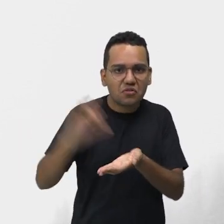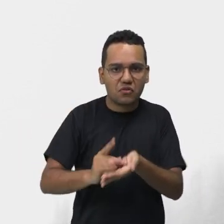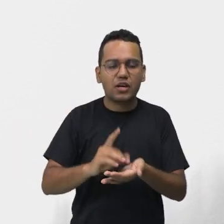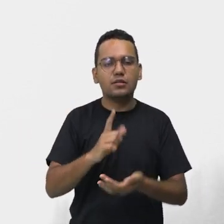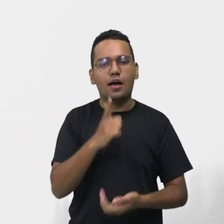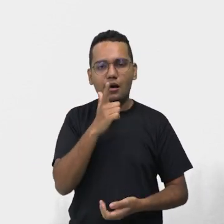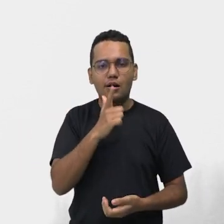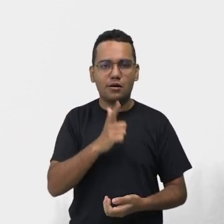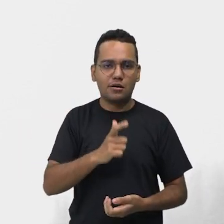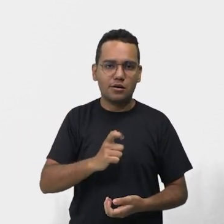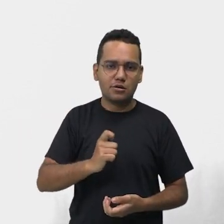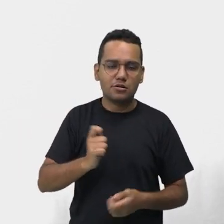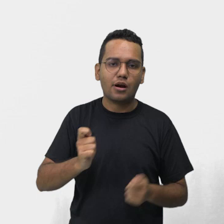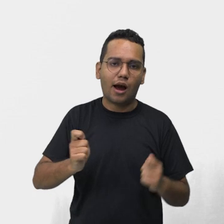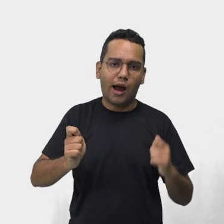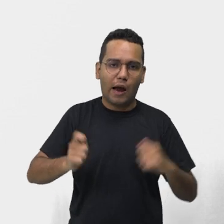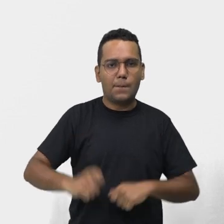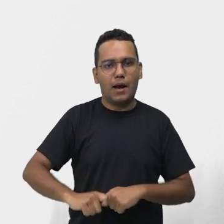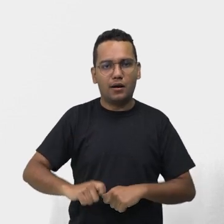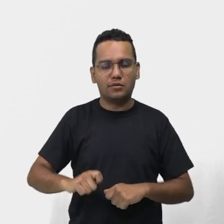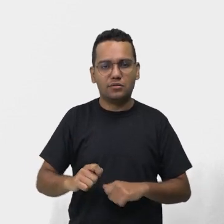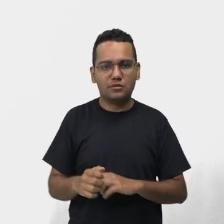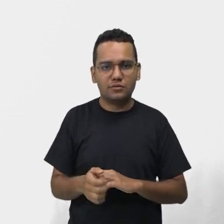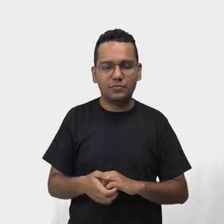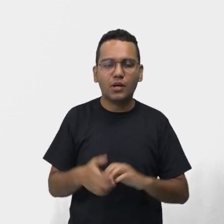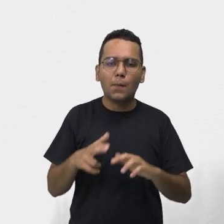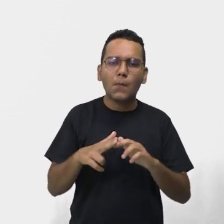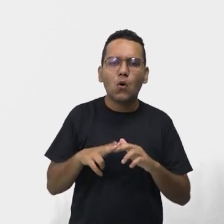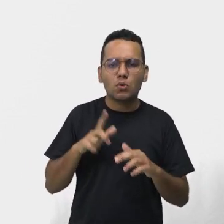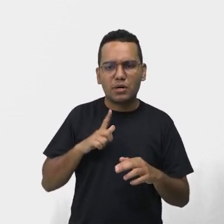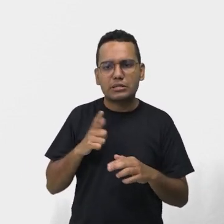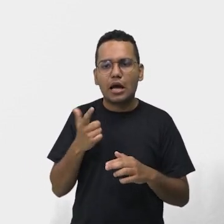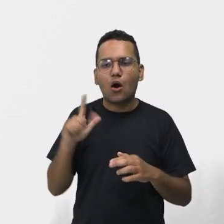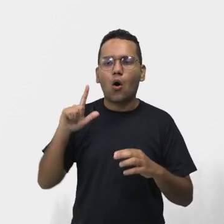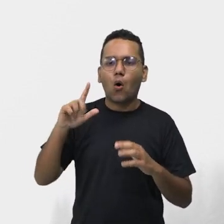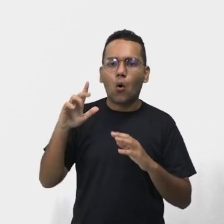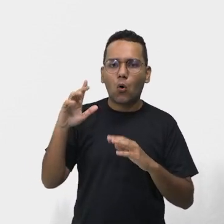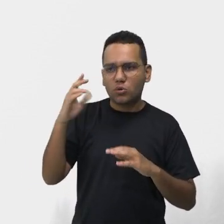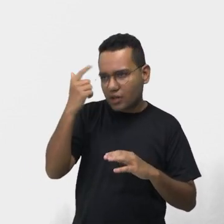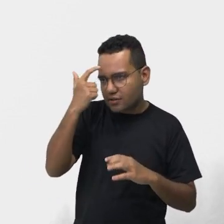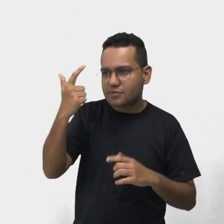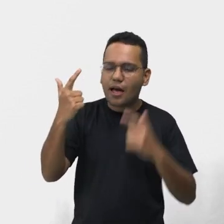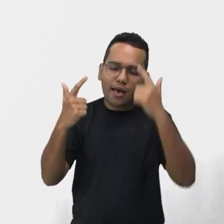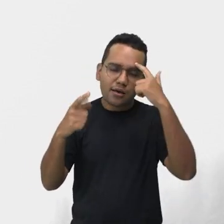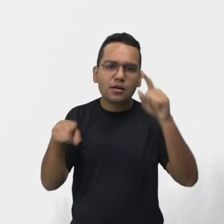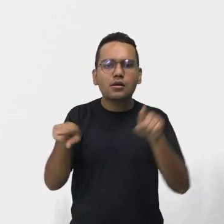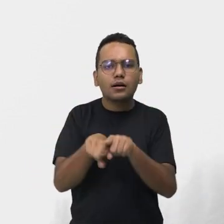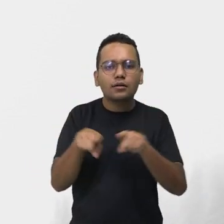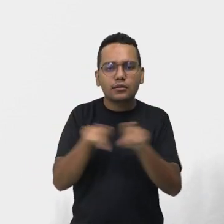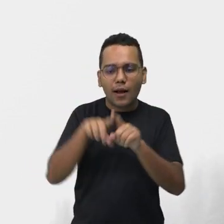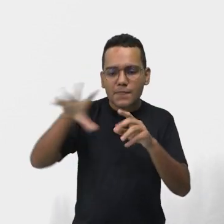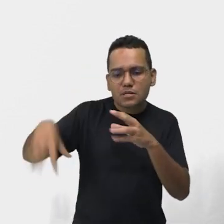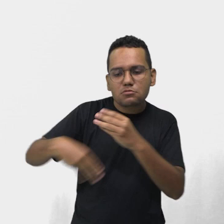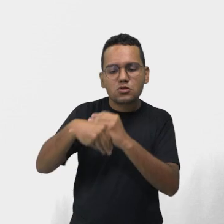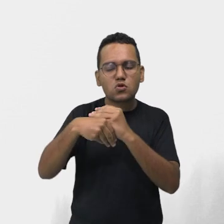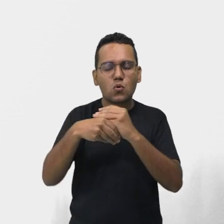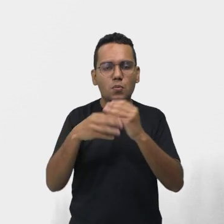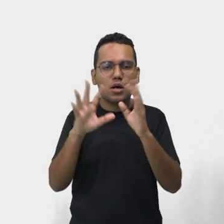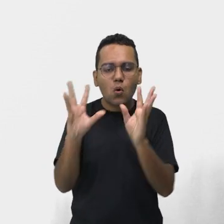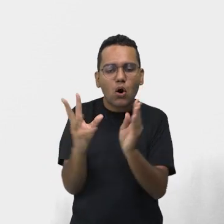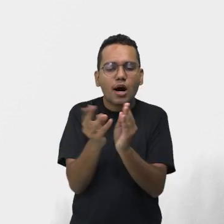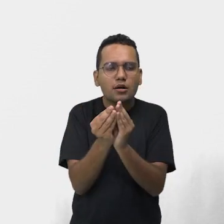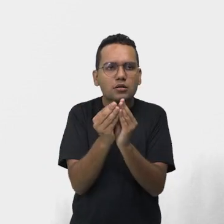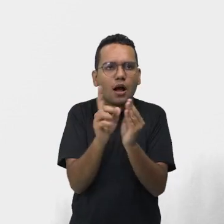aquele resumo é um resumo confiável, um resumo que se baseia em outro, que traz informações que são claras, que